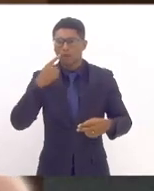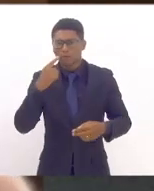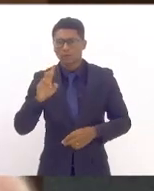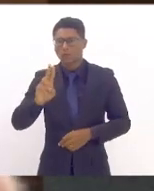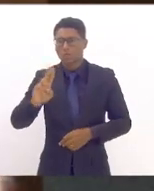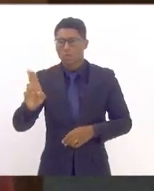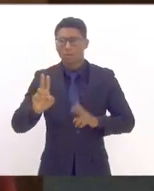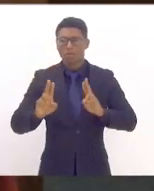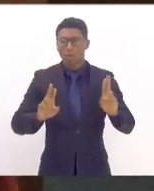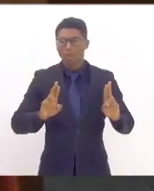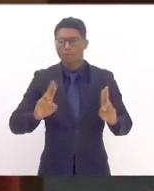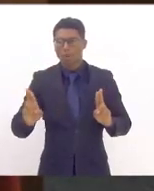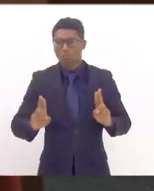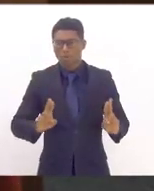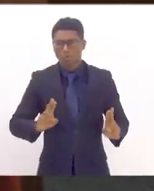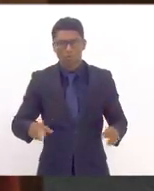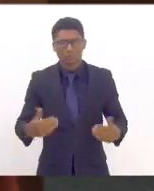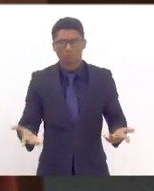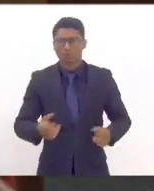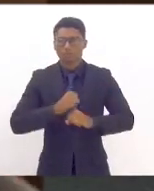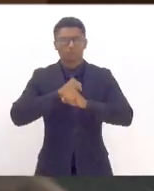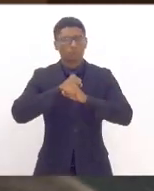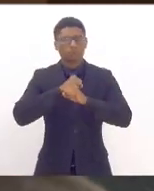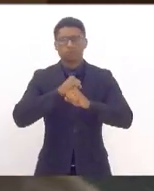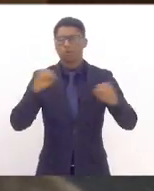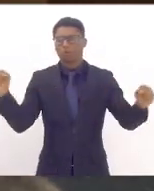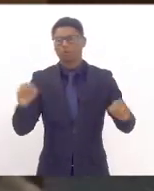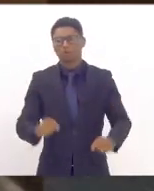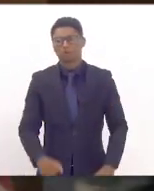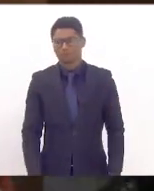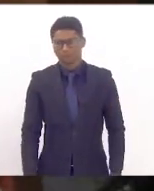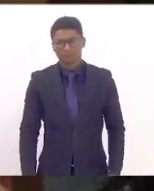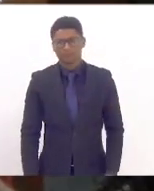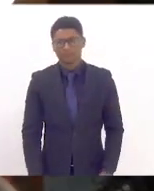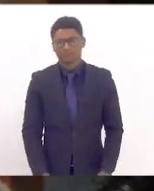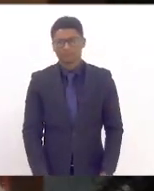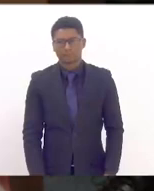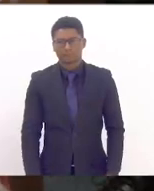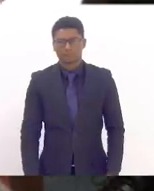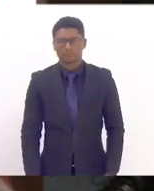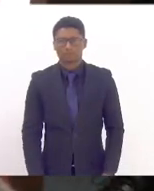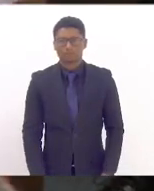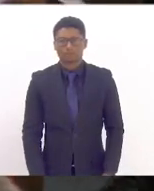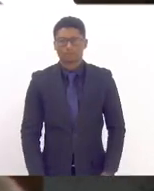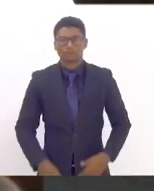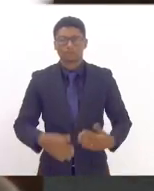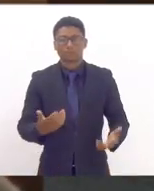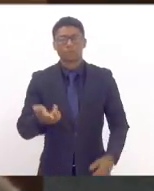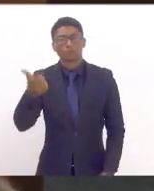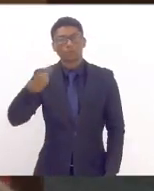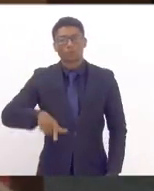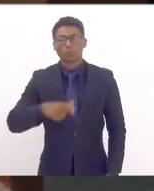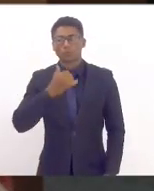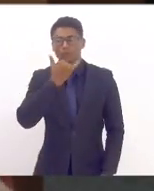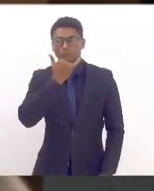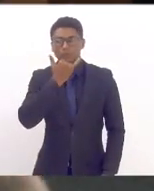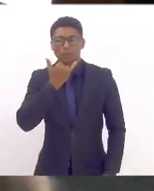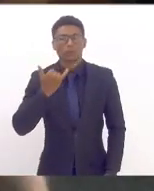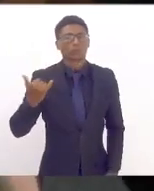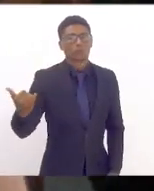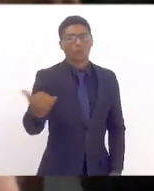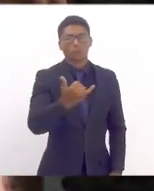a nome é impossível é impossível então mais mais uma vez pedindo desculpas